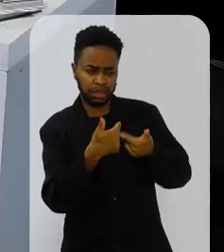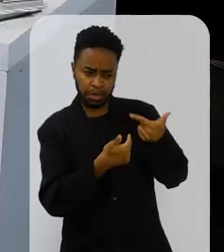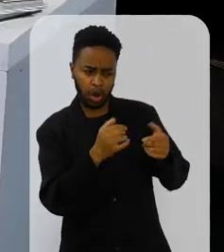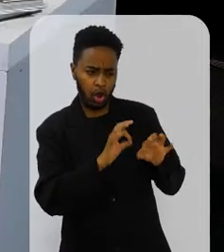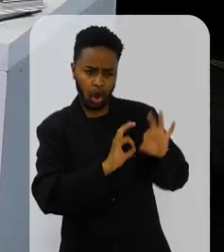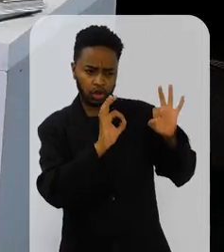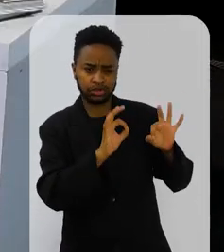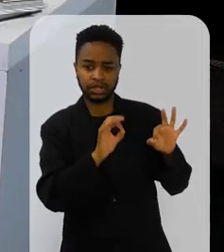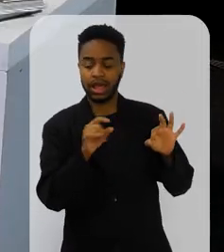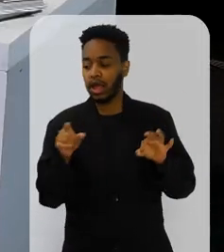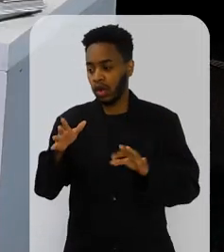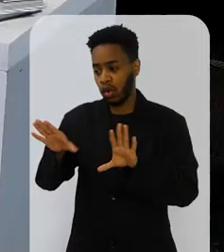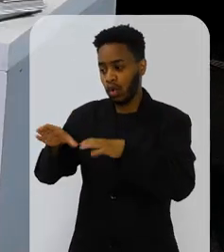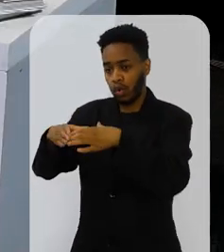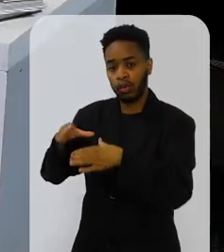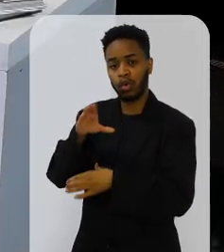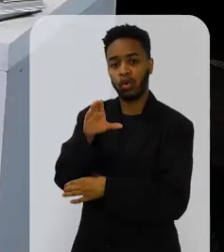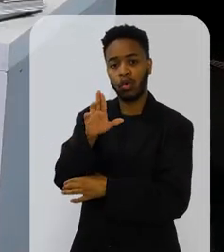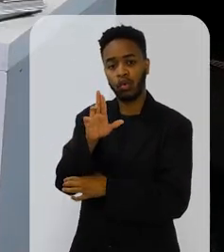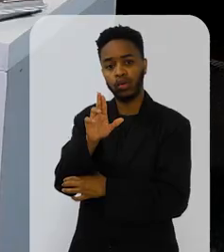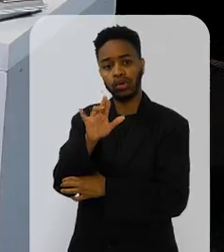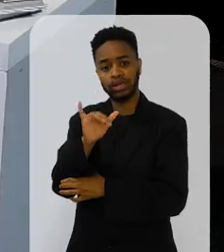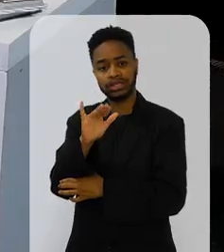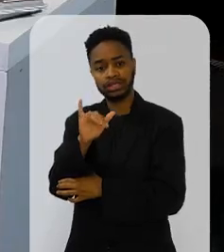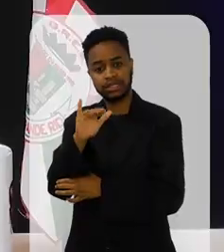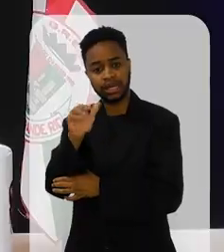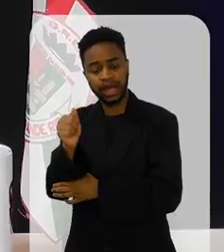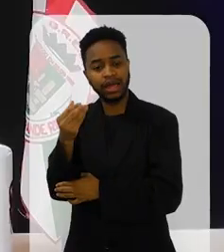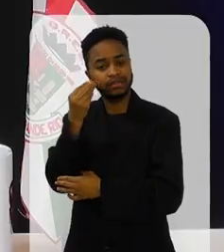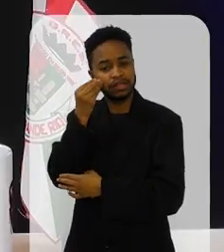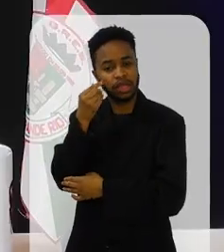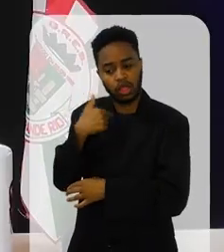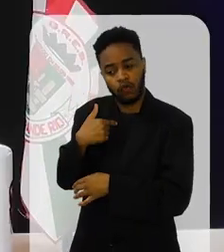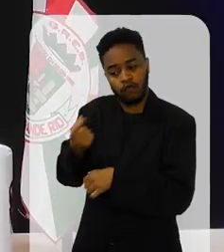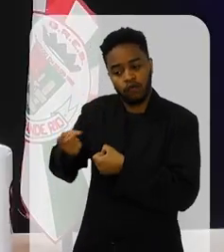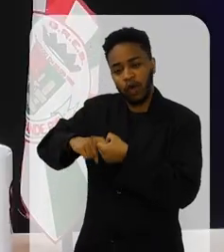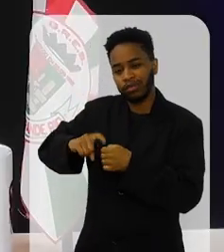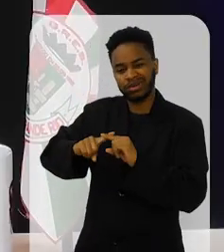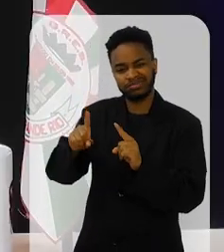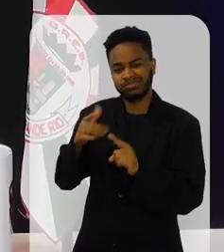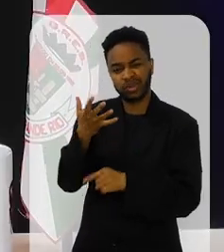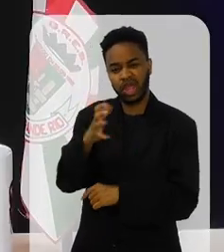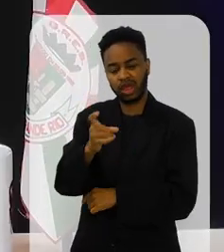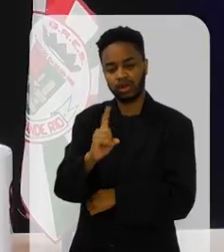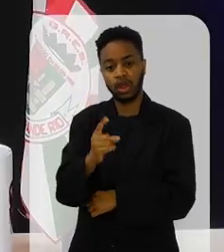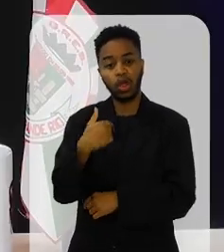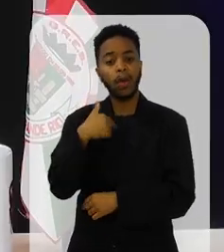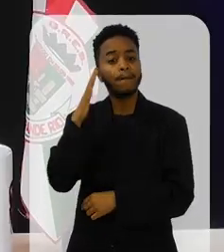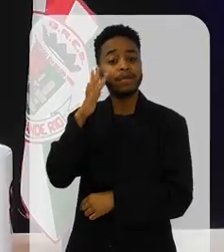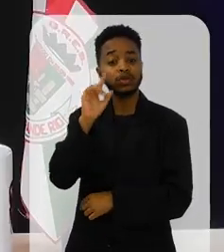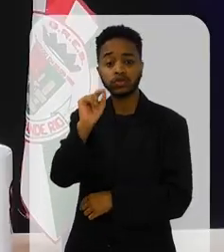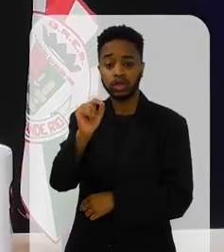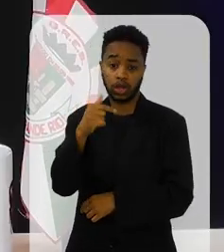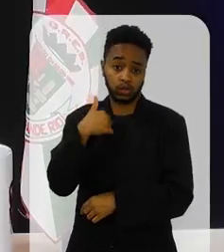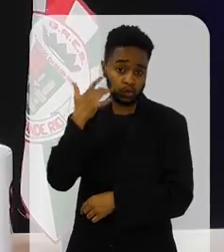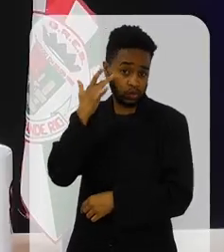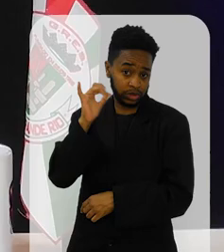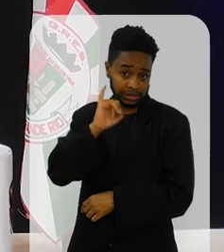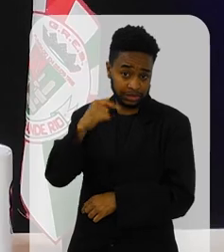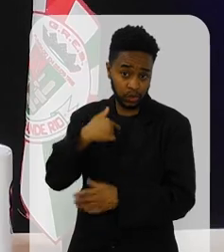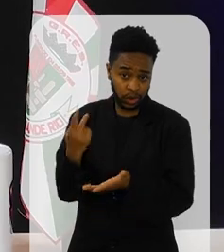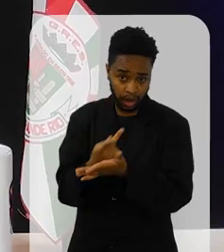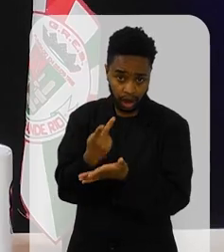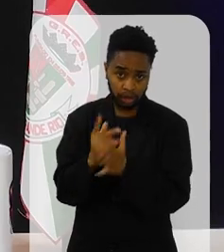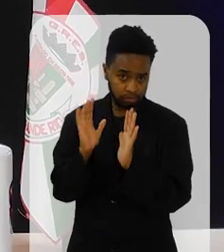É, querendo que eu volte, entendeu? Mas eu acho que você... eu penso assim, entendeu? Não sei se eu estou